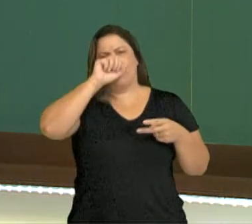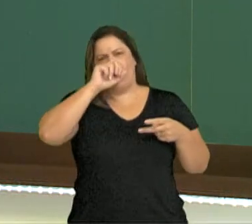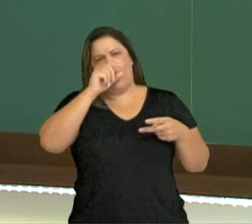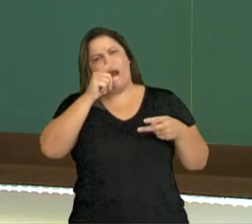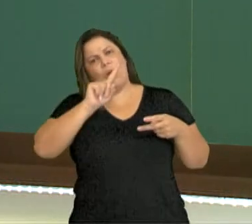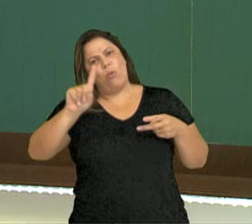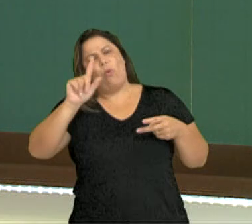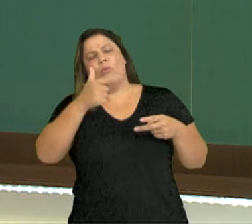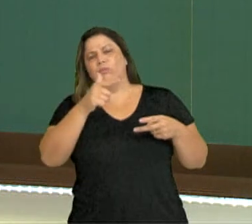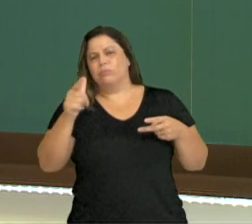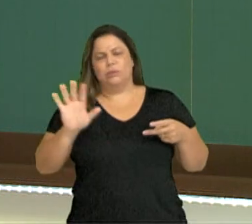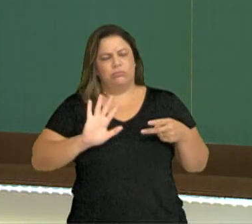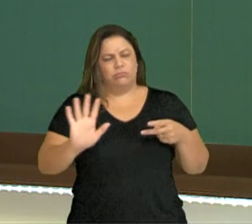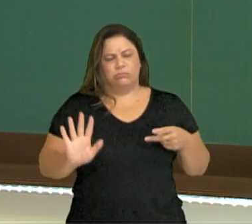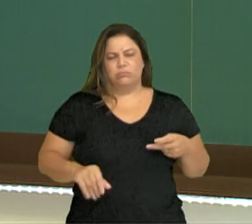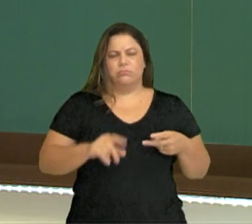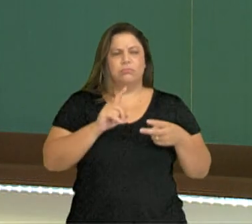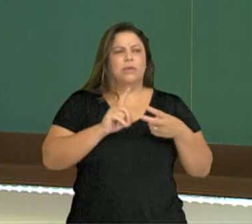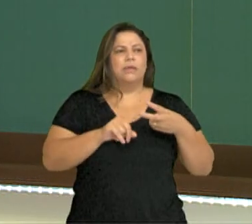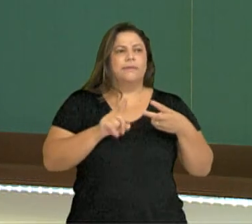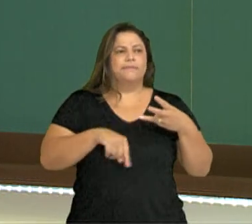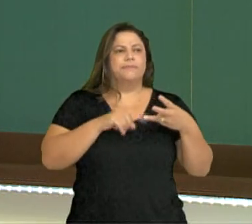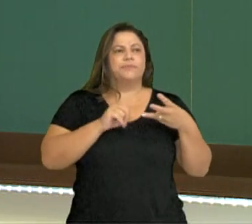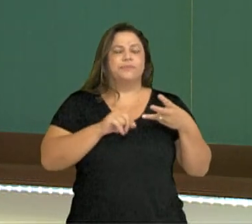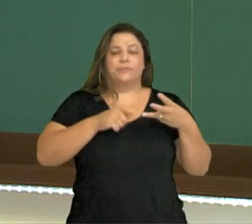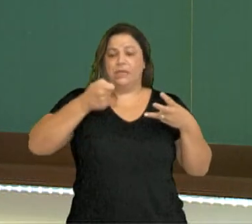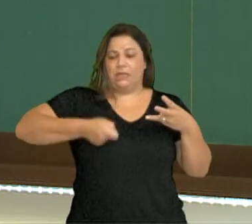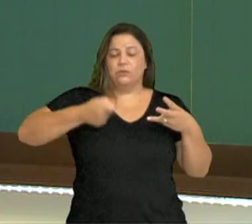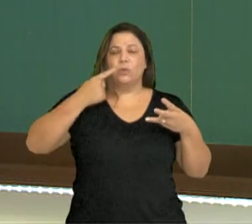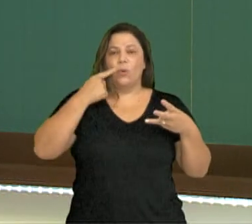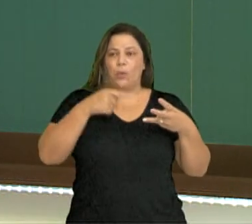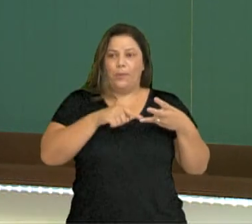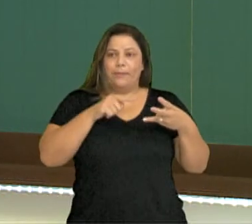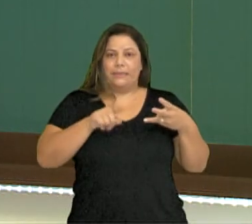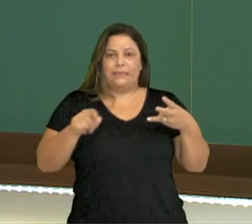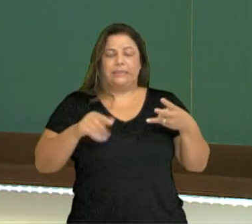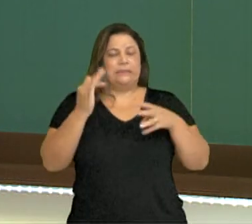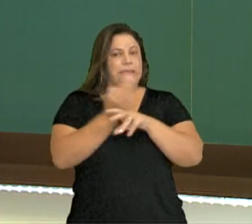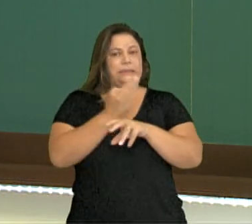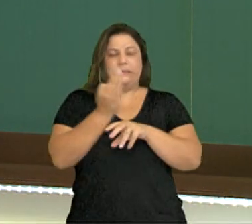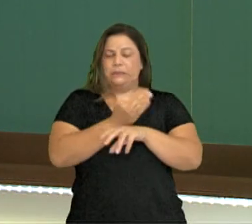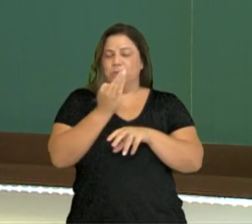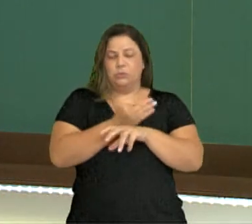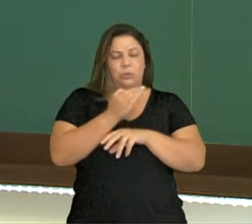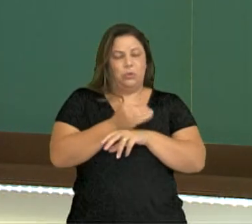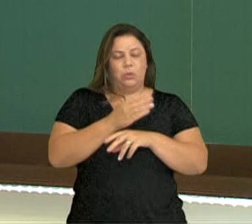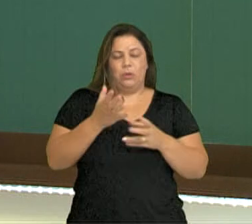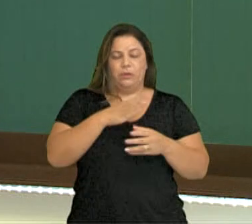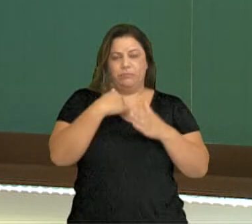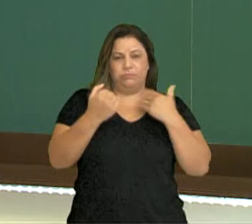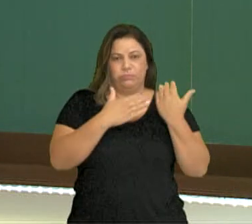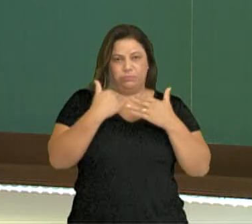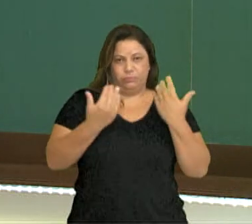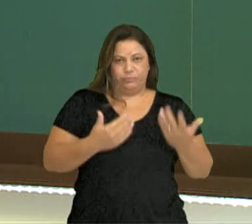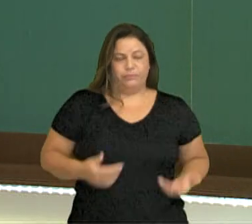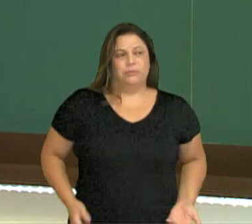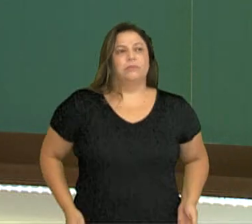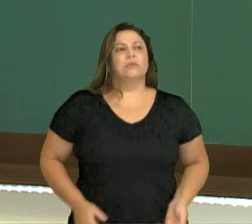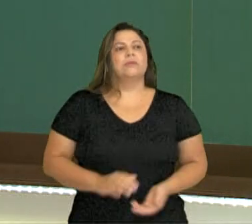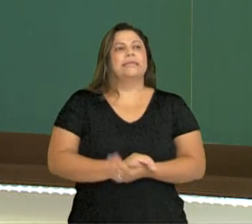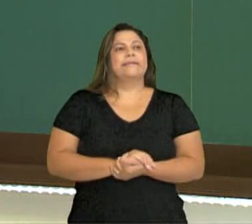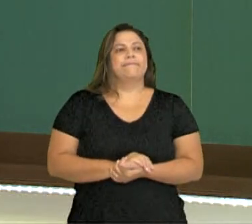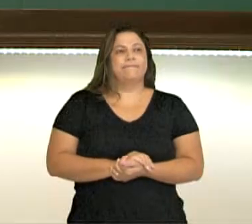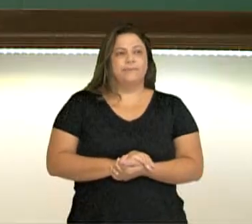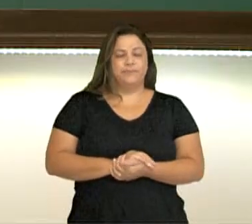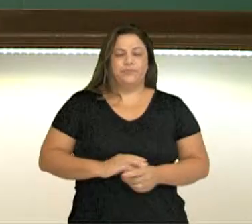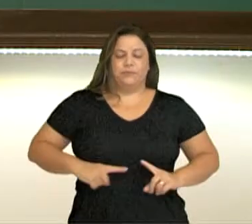caso fazem a fermentação. As obrigatórias não toleram o oxigênio e acabam morrendo. A nossa